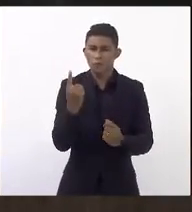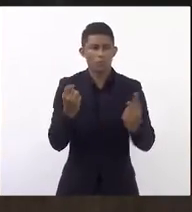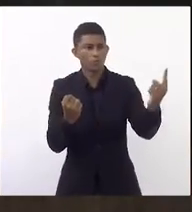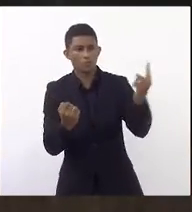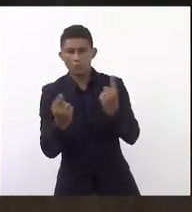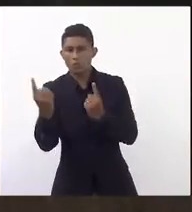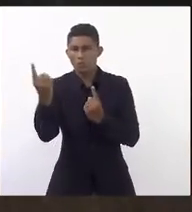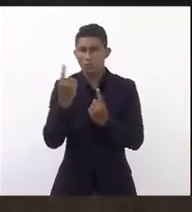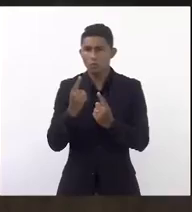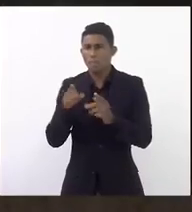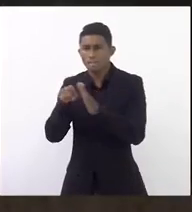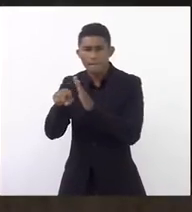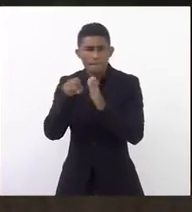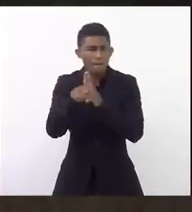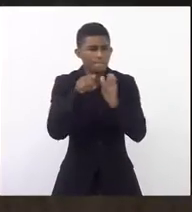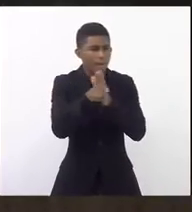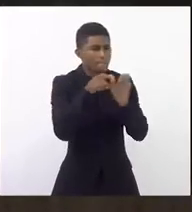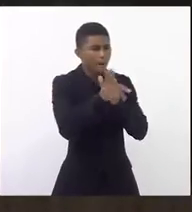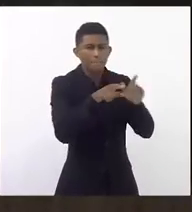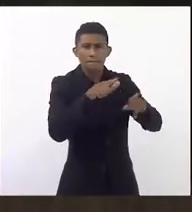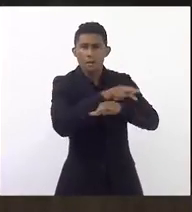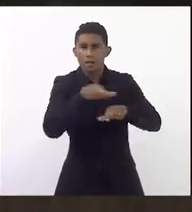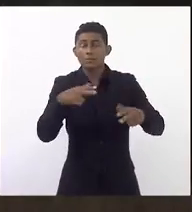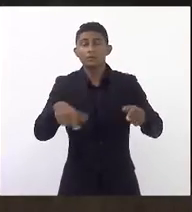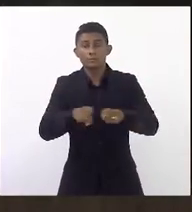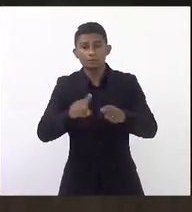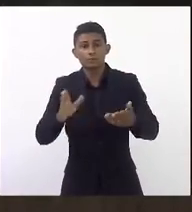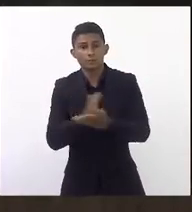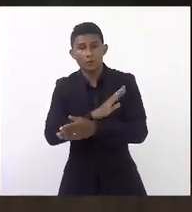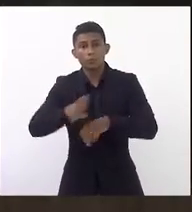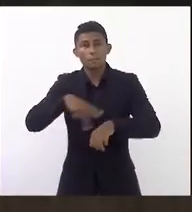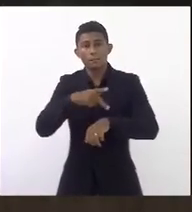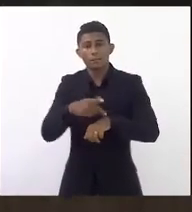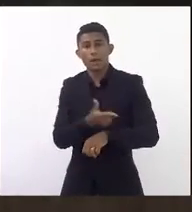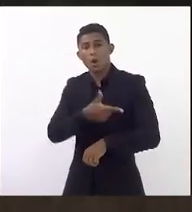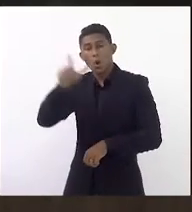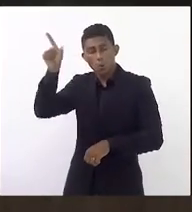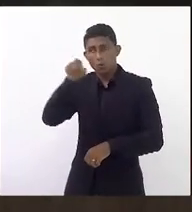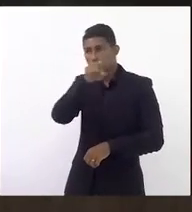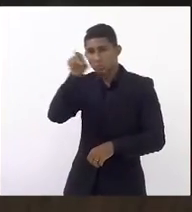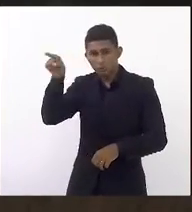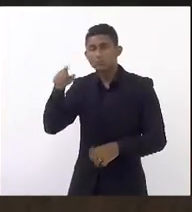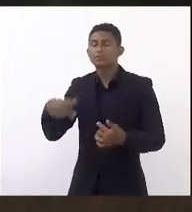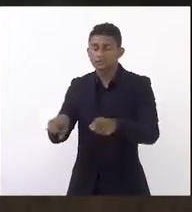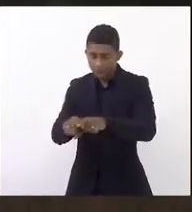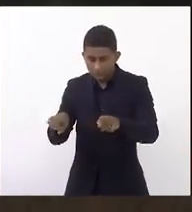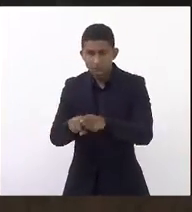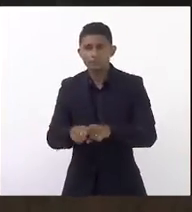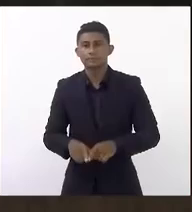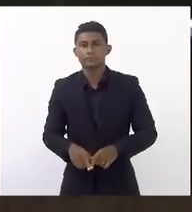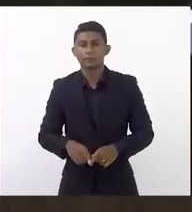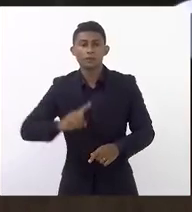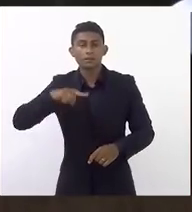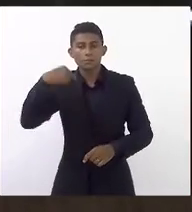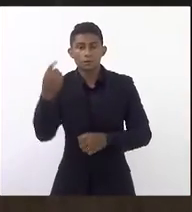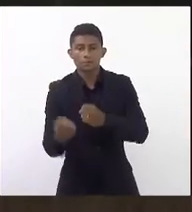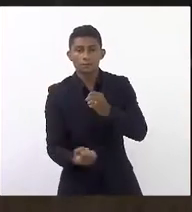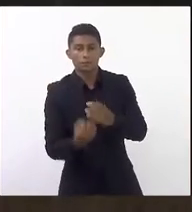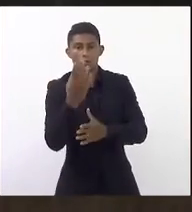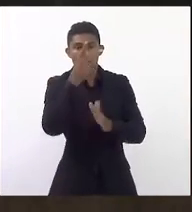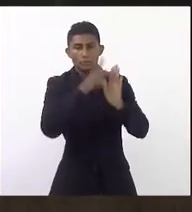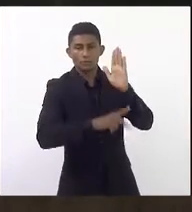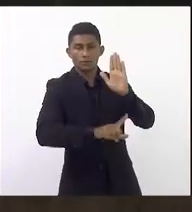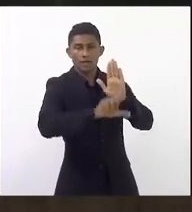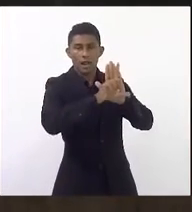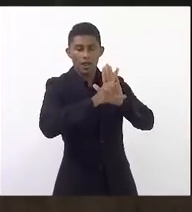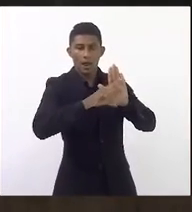FGV, estudiosos, de outros países, inclusive. Fizemos um projeto de lei de 98